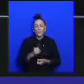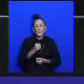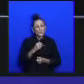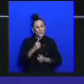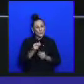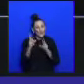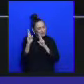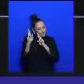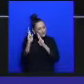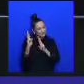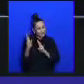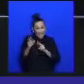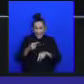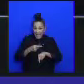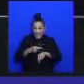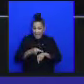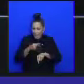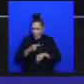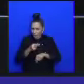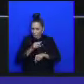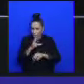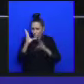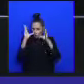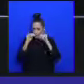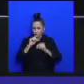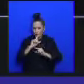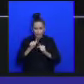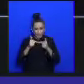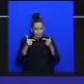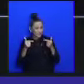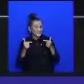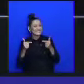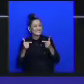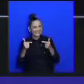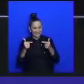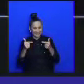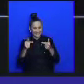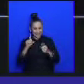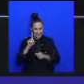Muito bem, dedos cruzados. Será que essa noite é a sua noite da sorte?